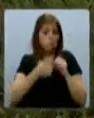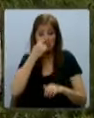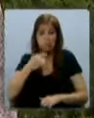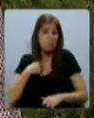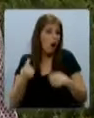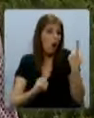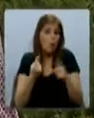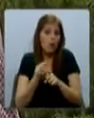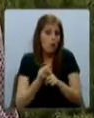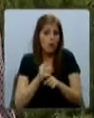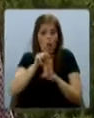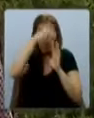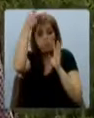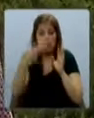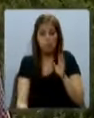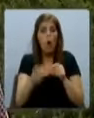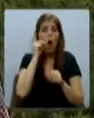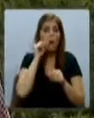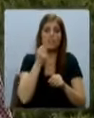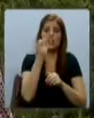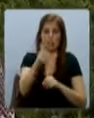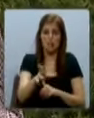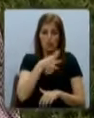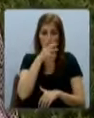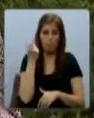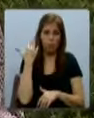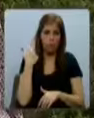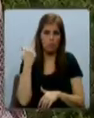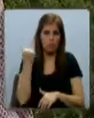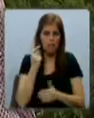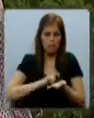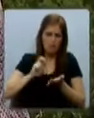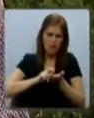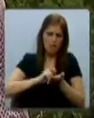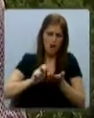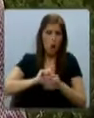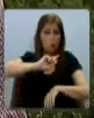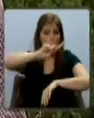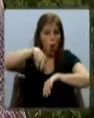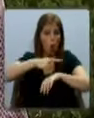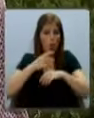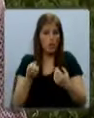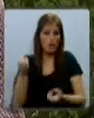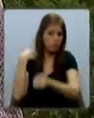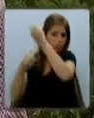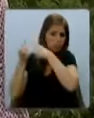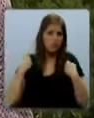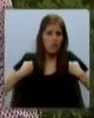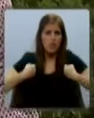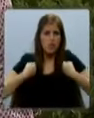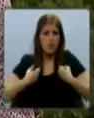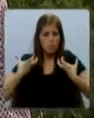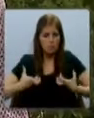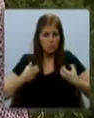dizia há pouco, os homens da GNR têm que caminhar um longo percurso, uma hora, com muita carga às costas para chegarem até este local